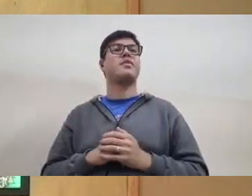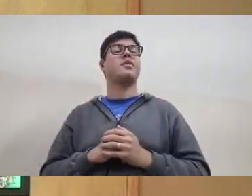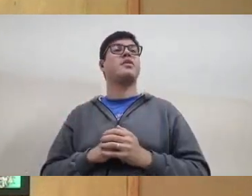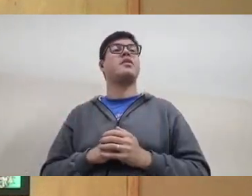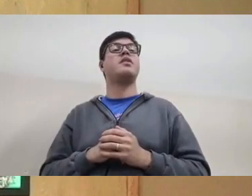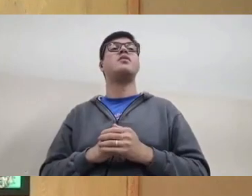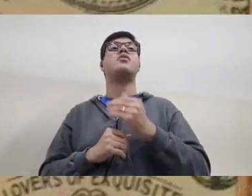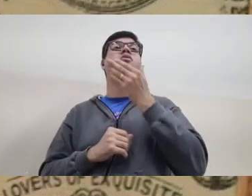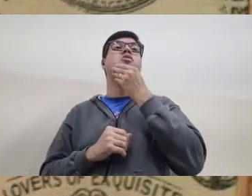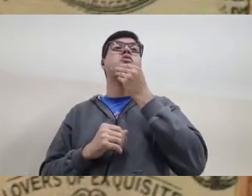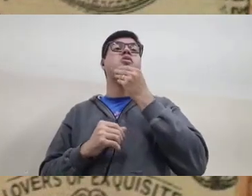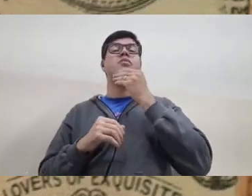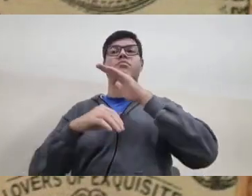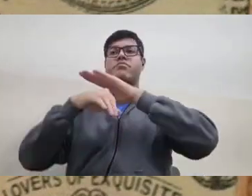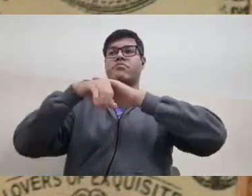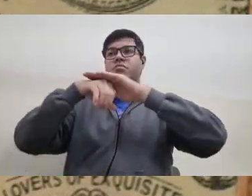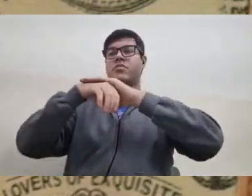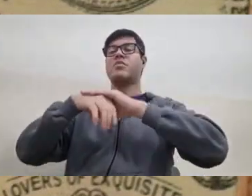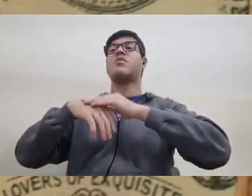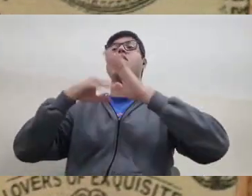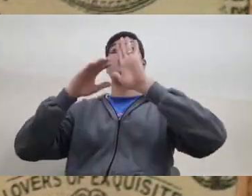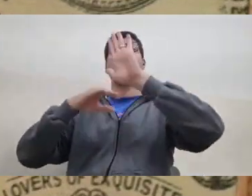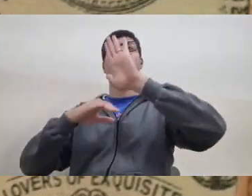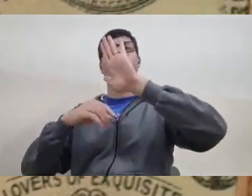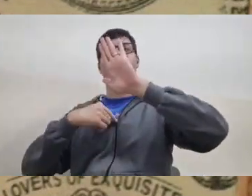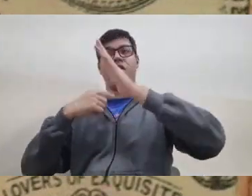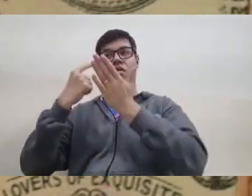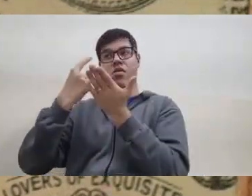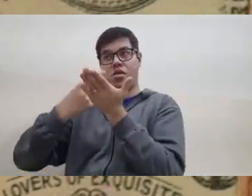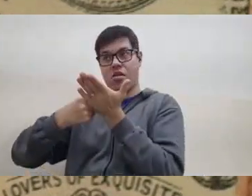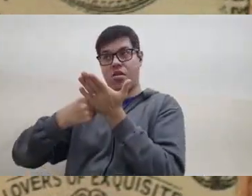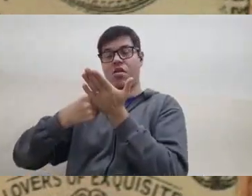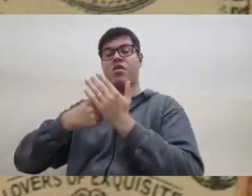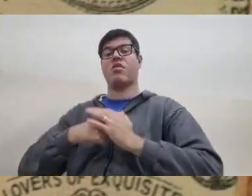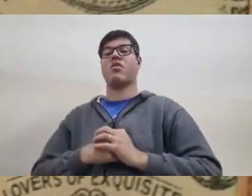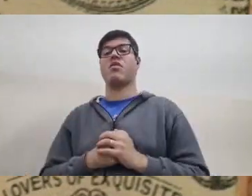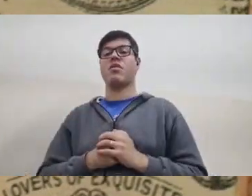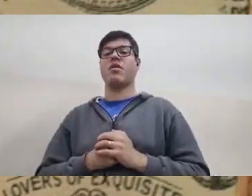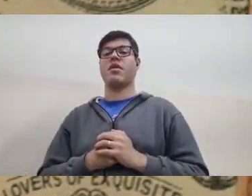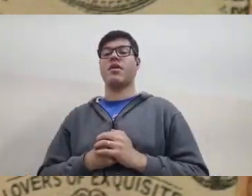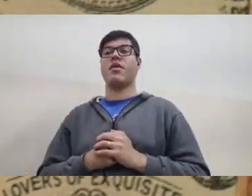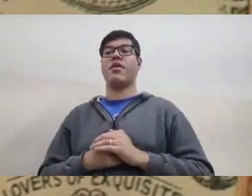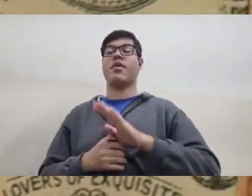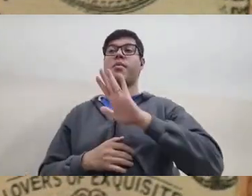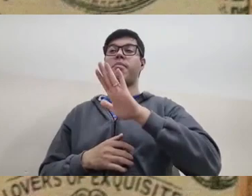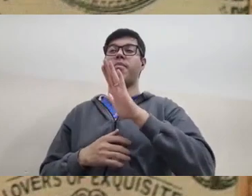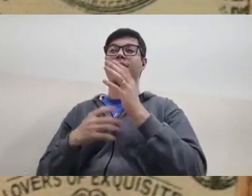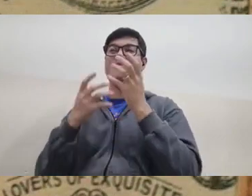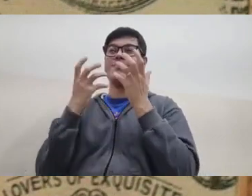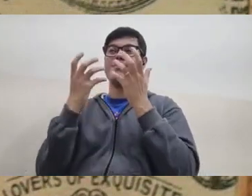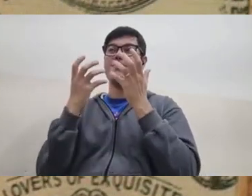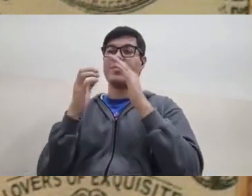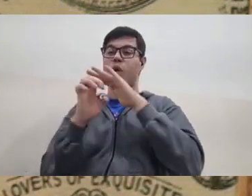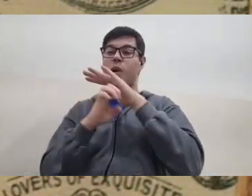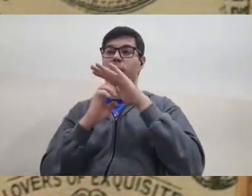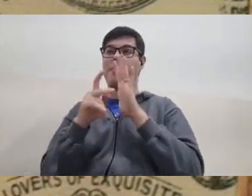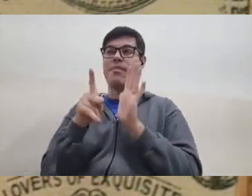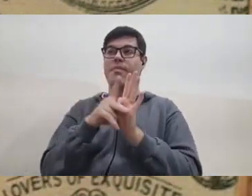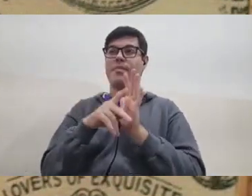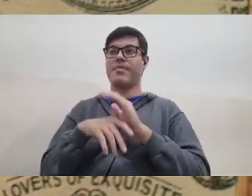eu fui lá e falei para eles Olha eu queria fazer um convênio com vocês mas eu queria fazer um convênio